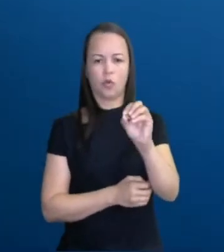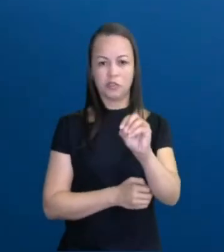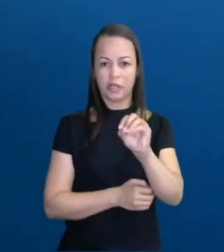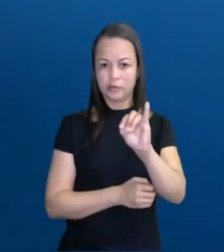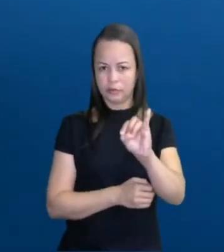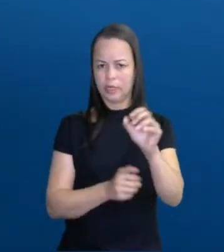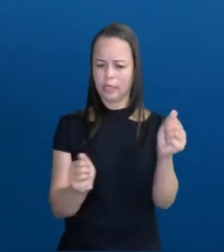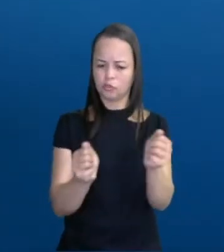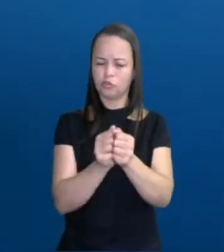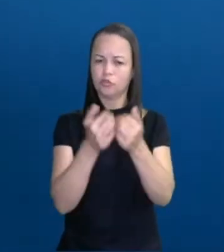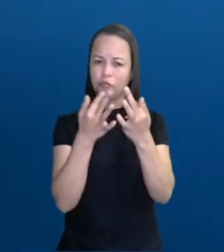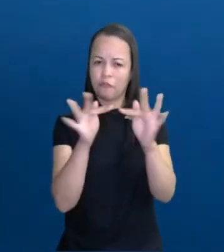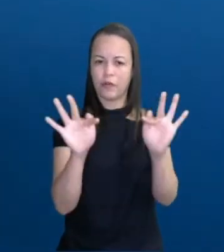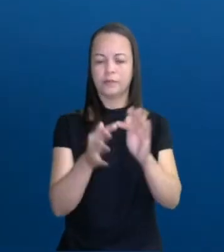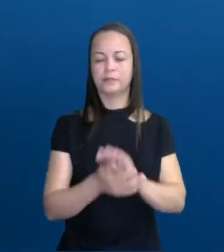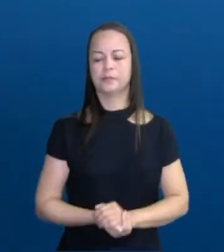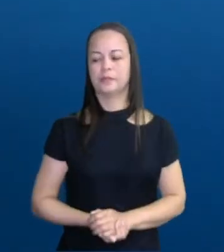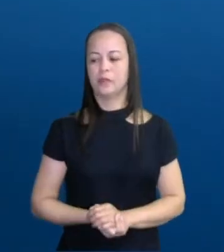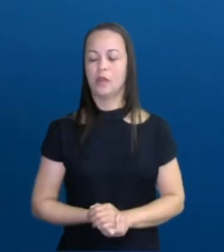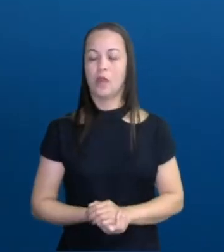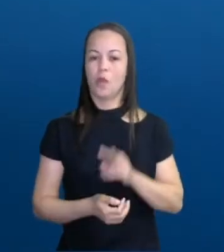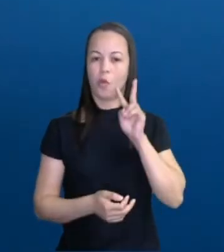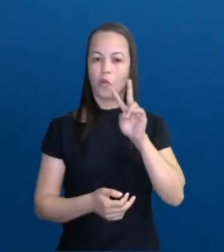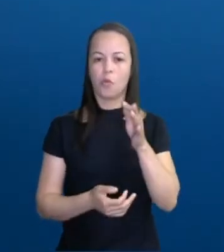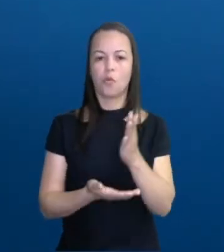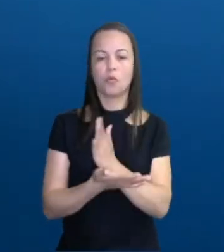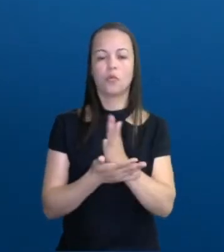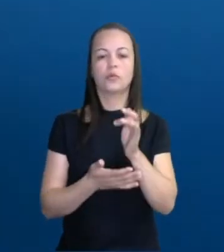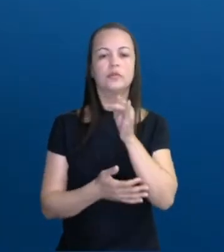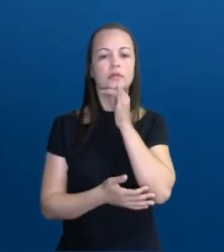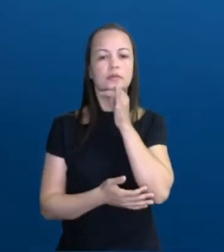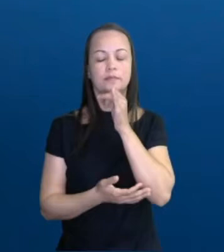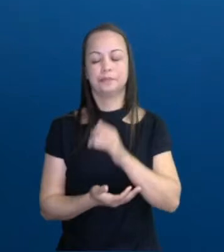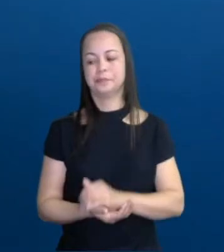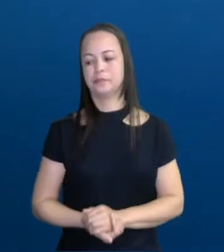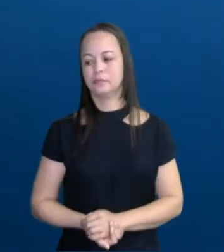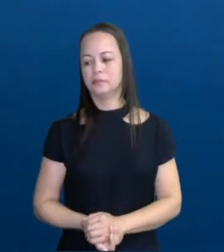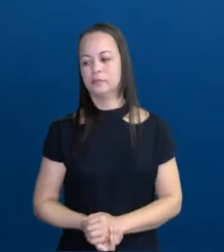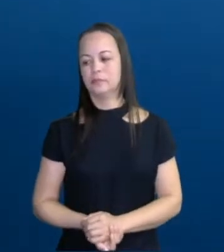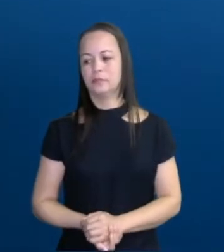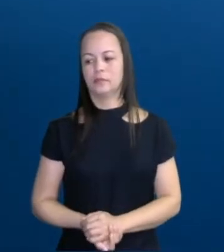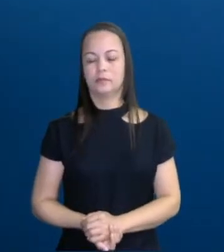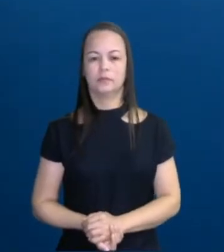lá? Vamos ver alguns exemplos.